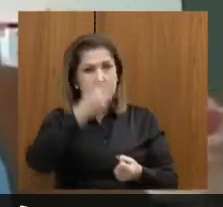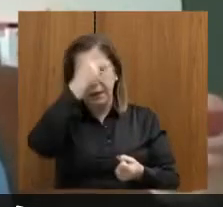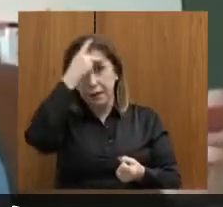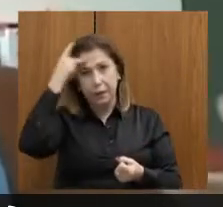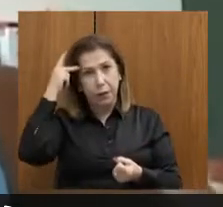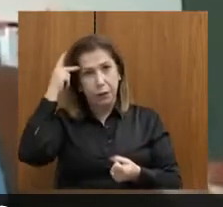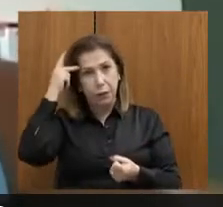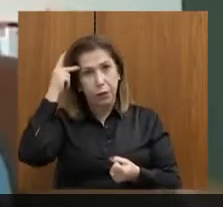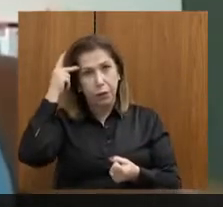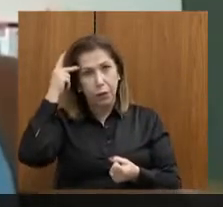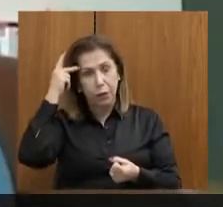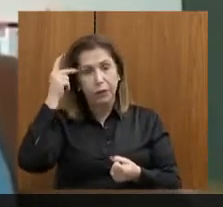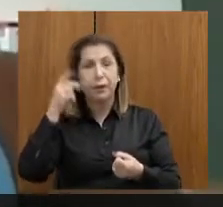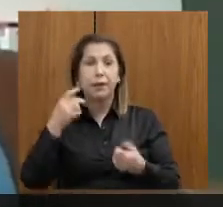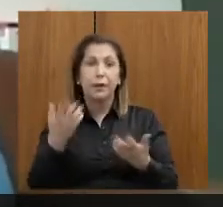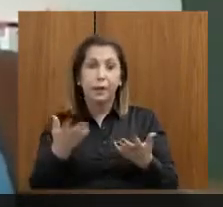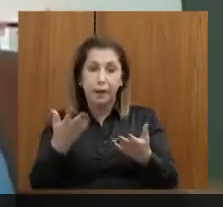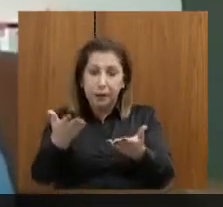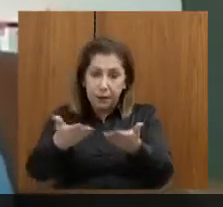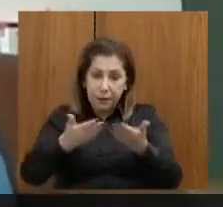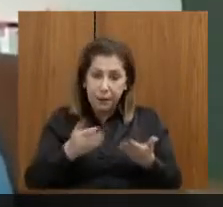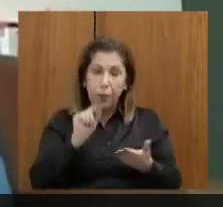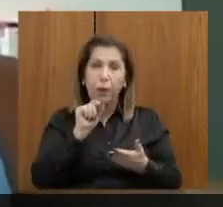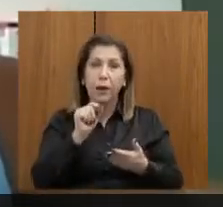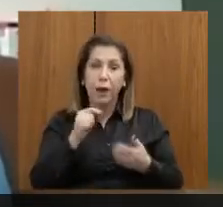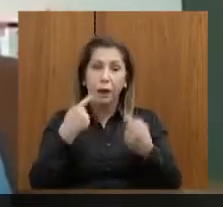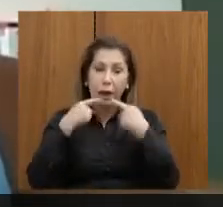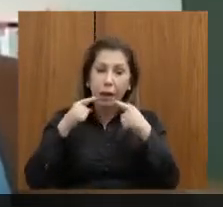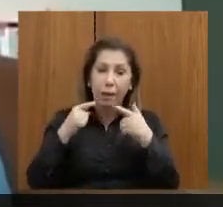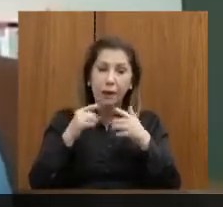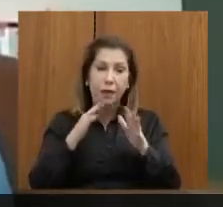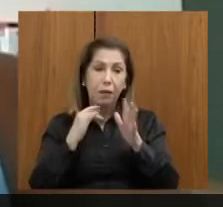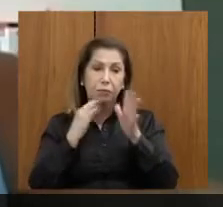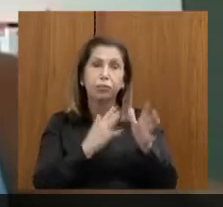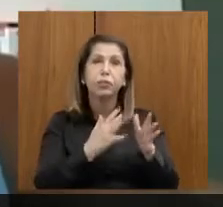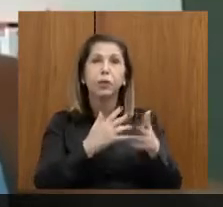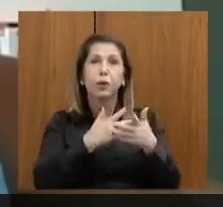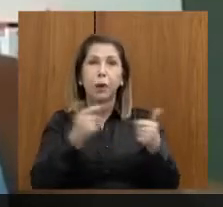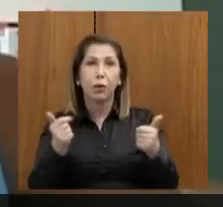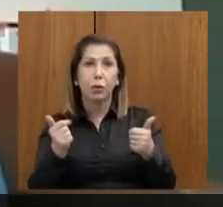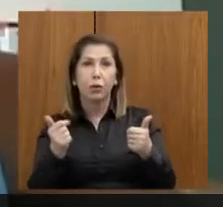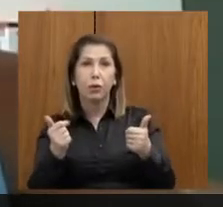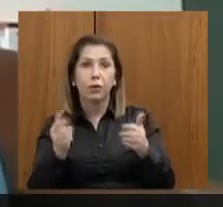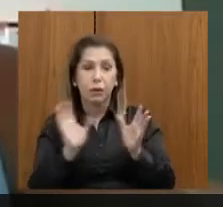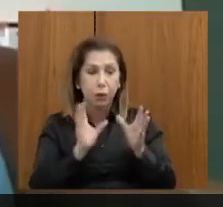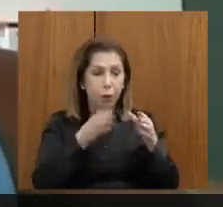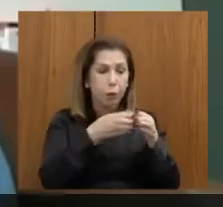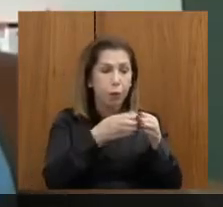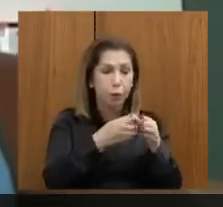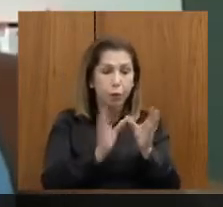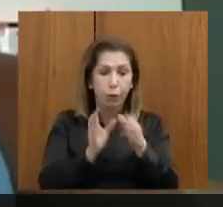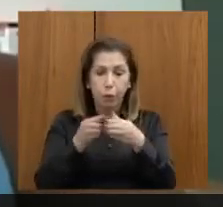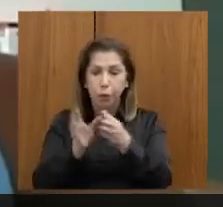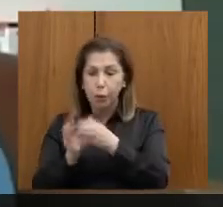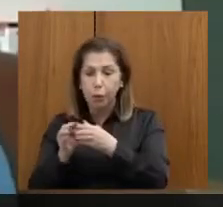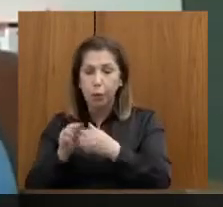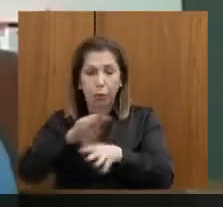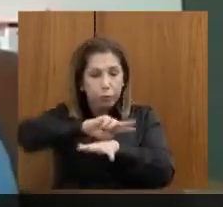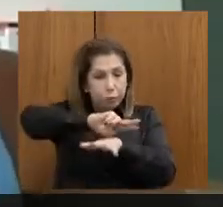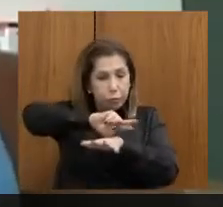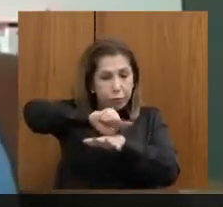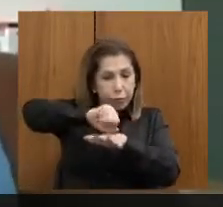recepção de denúncias para fins de atendimento tridimensional A Equipe técnica multidisciplinar